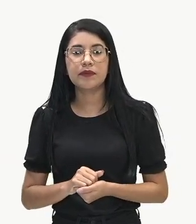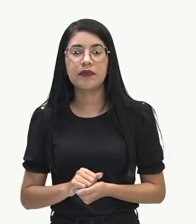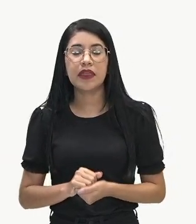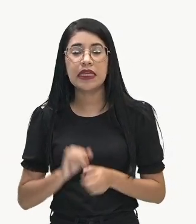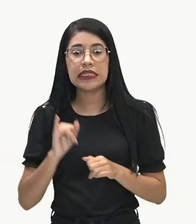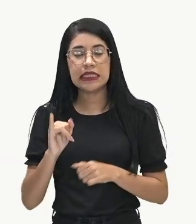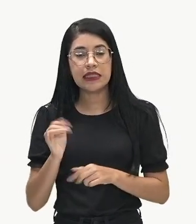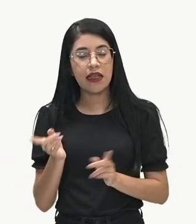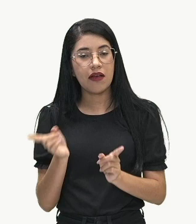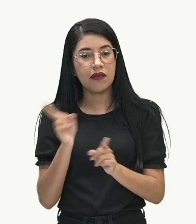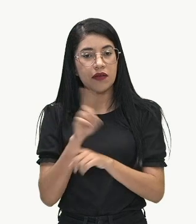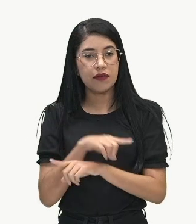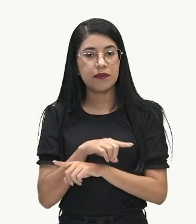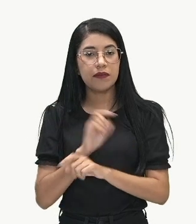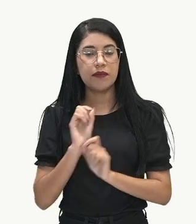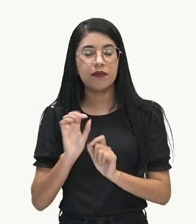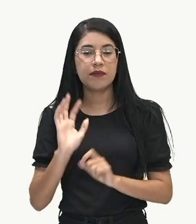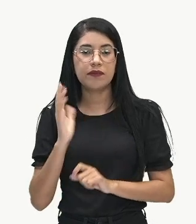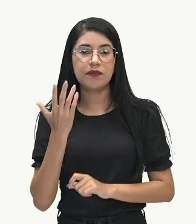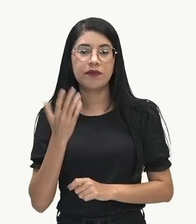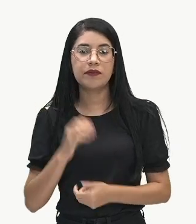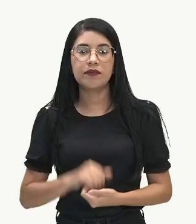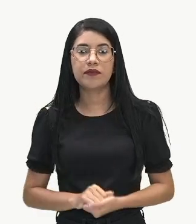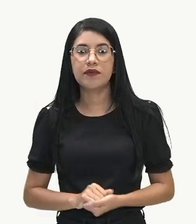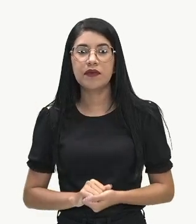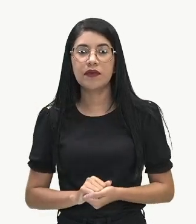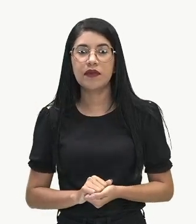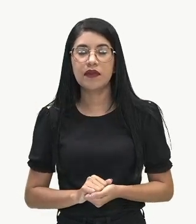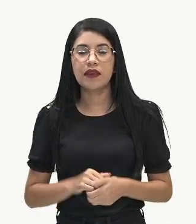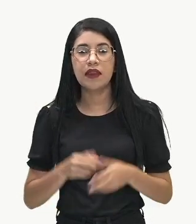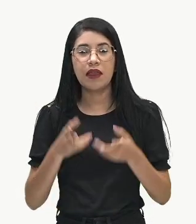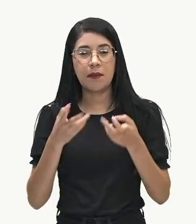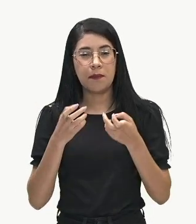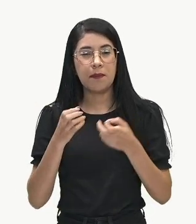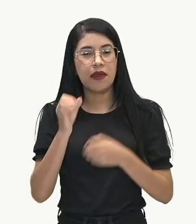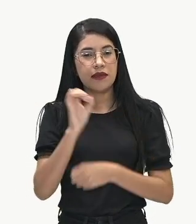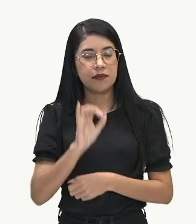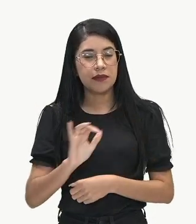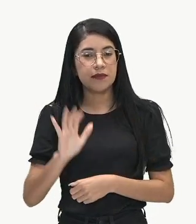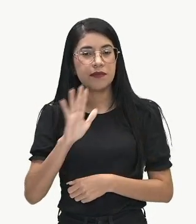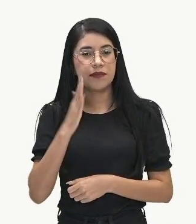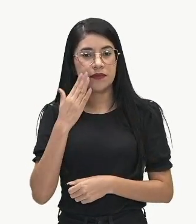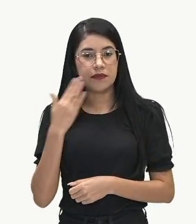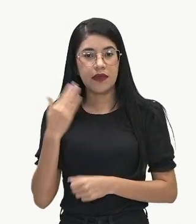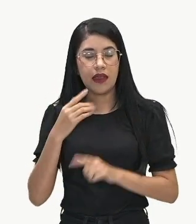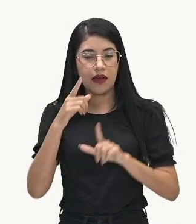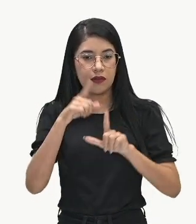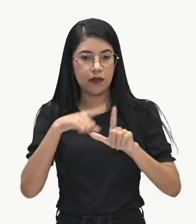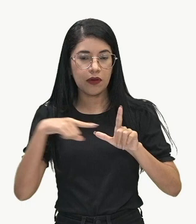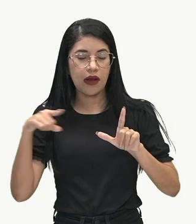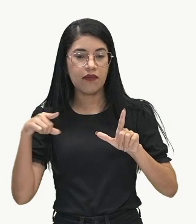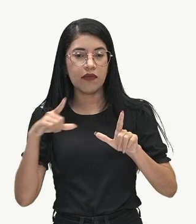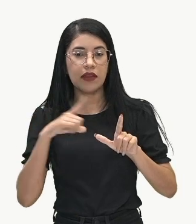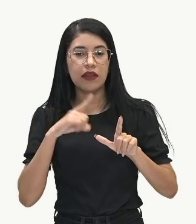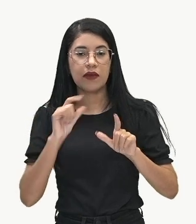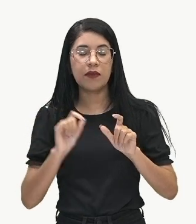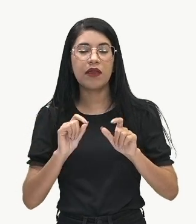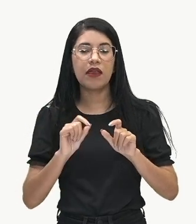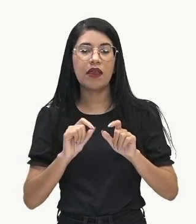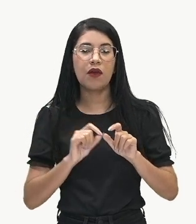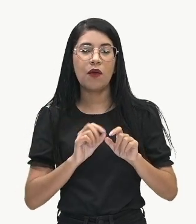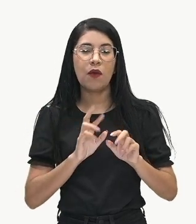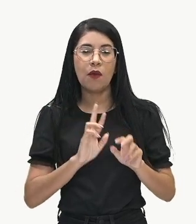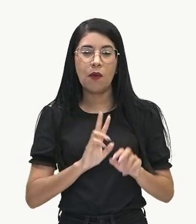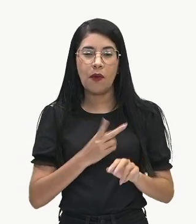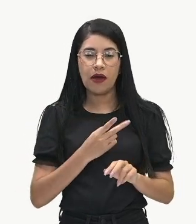inverso, note que nós temos aí, novamente, o reagente e o produto. Só que